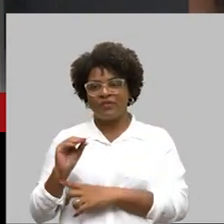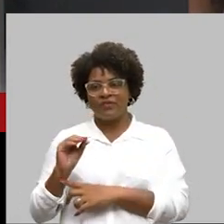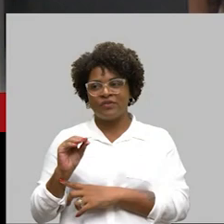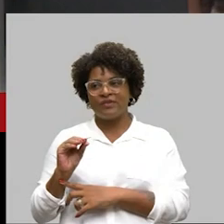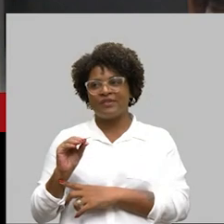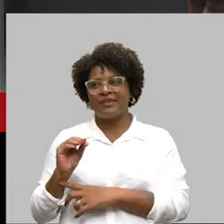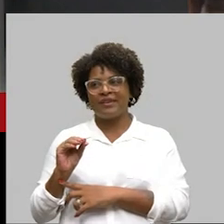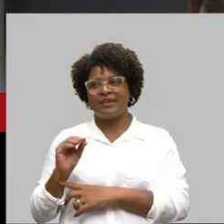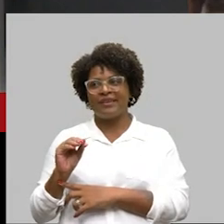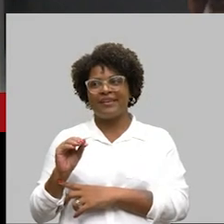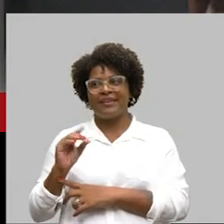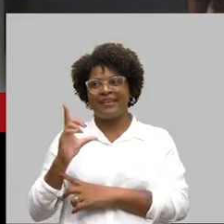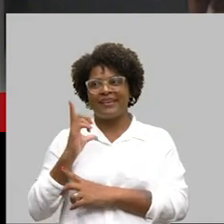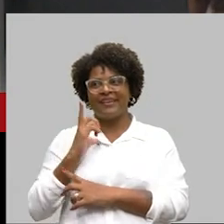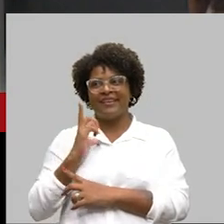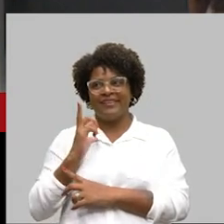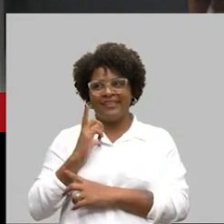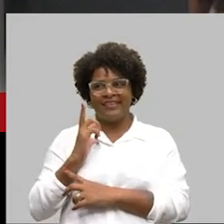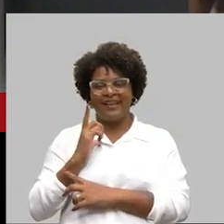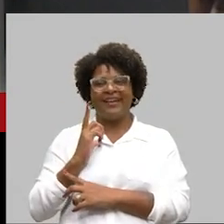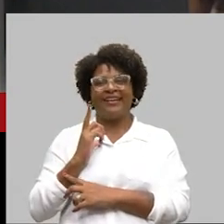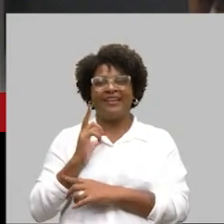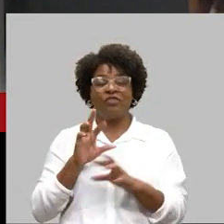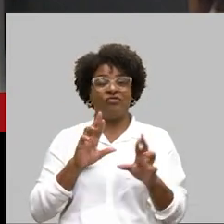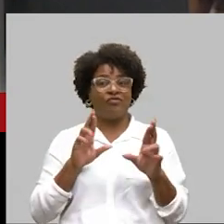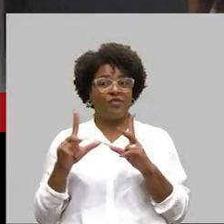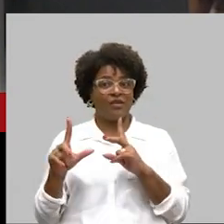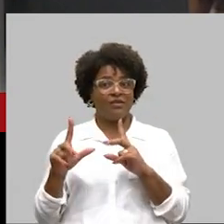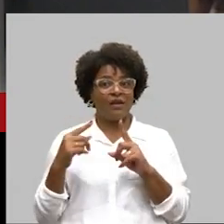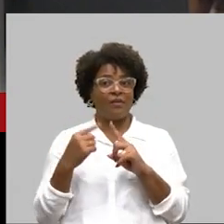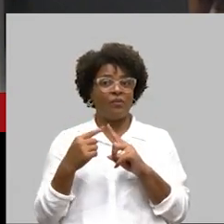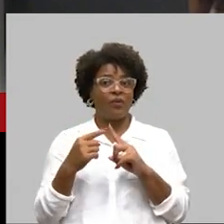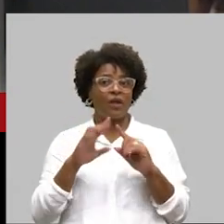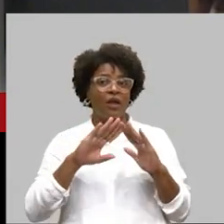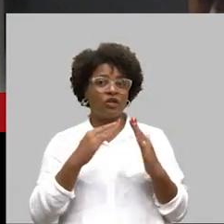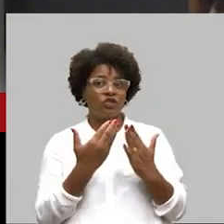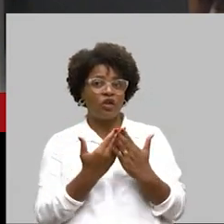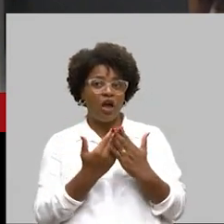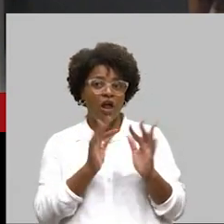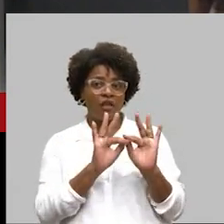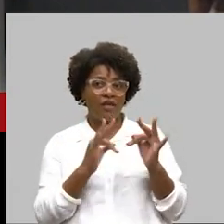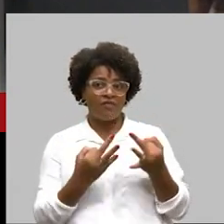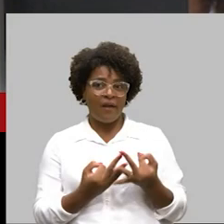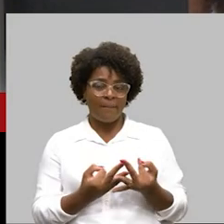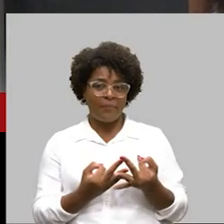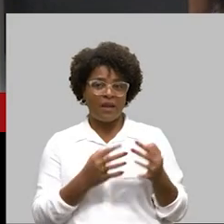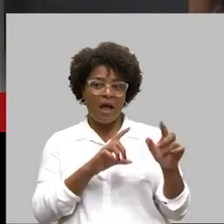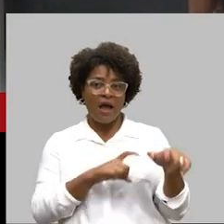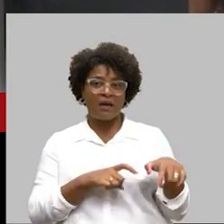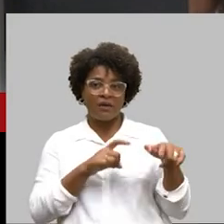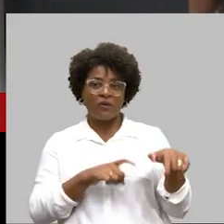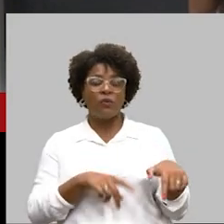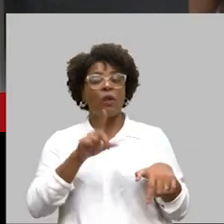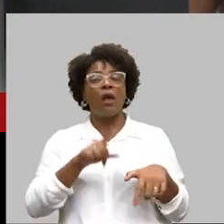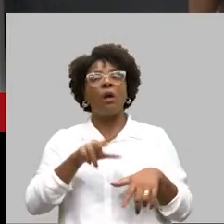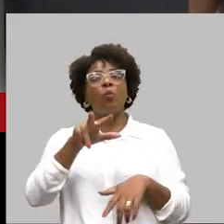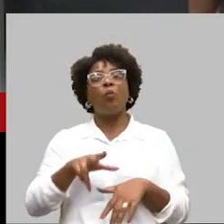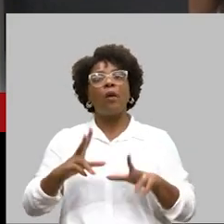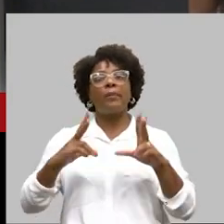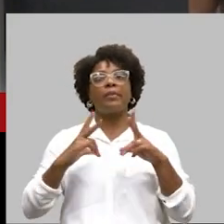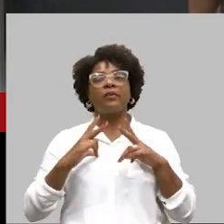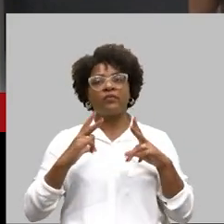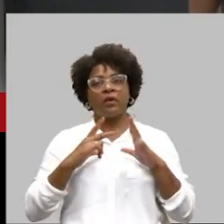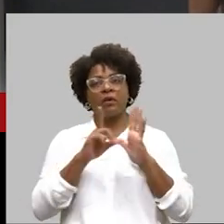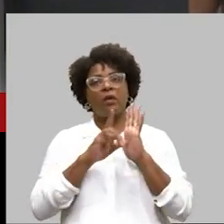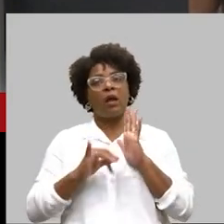temos que distinguir porque as escolas famílias agrícolas são consideradas privad Então a nossa legislação lá e